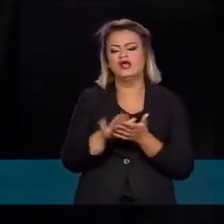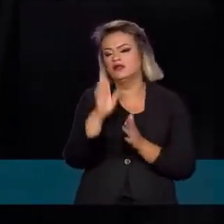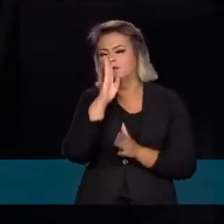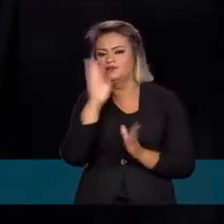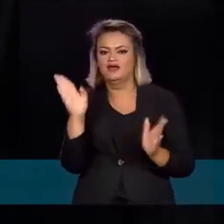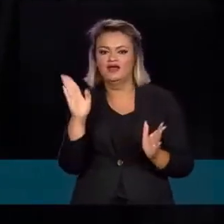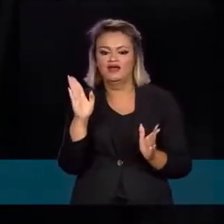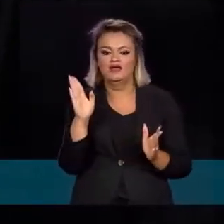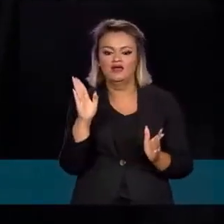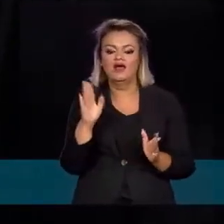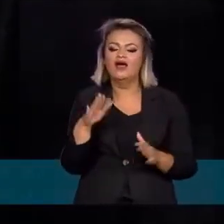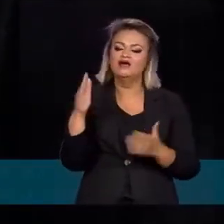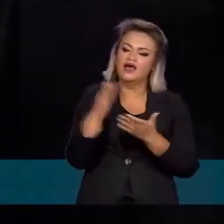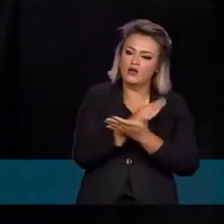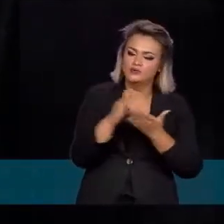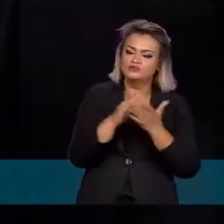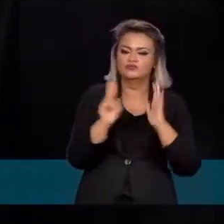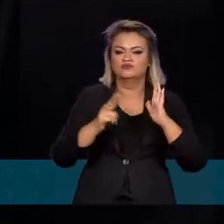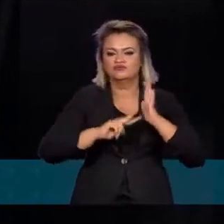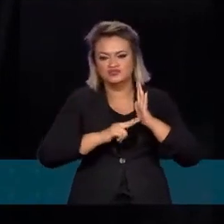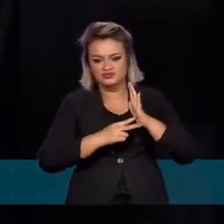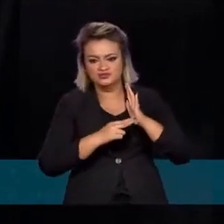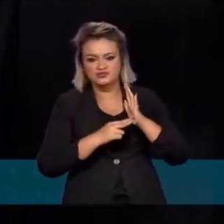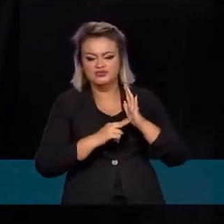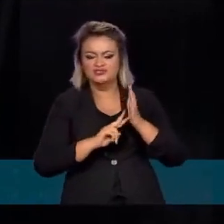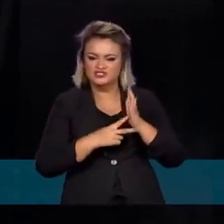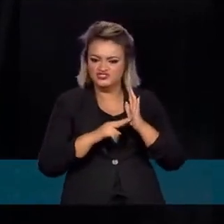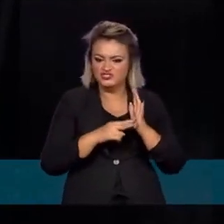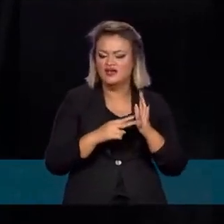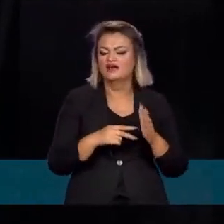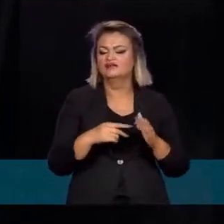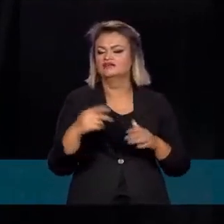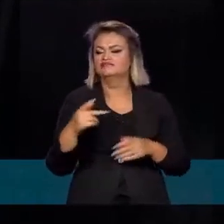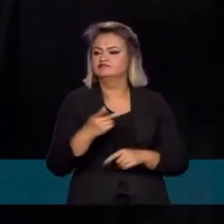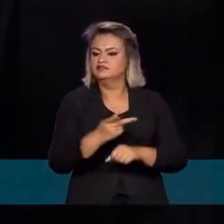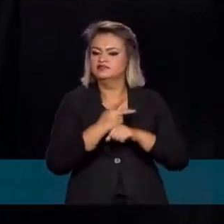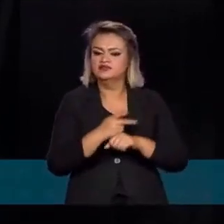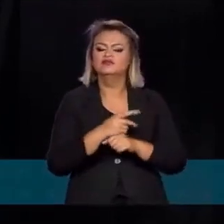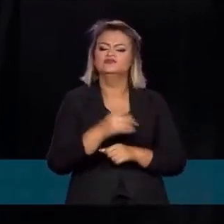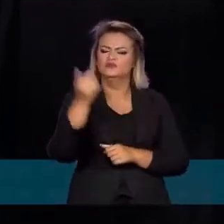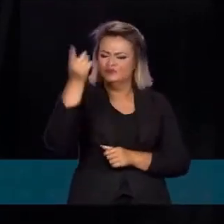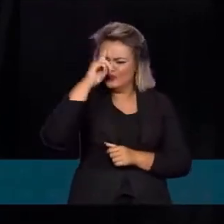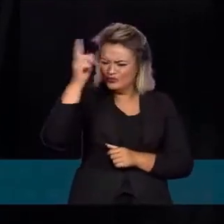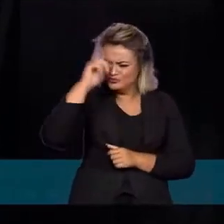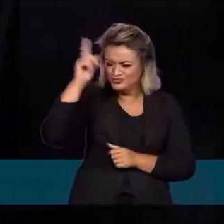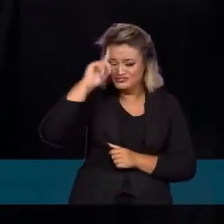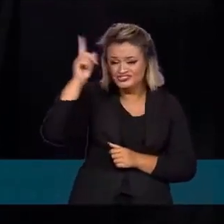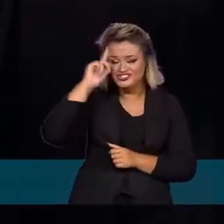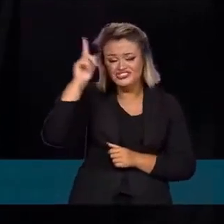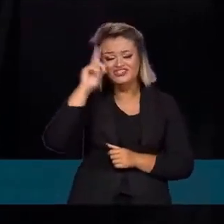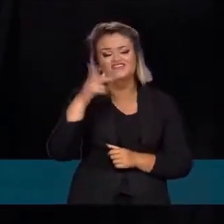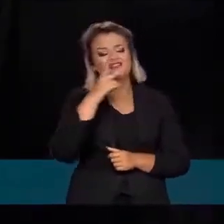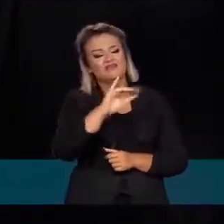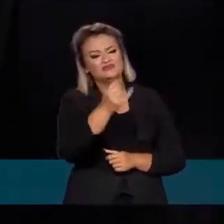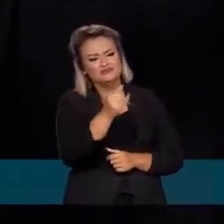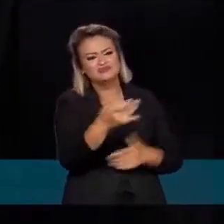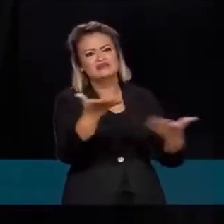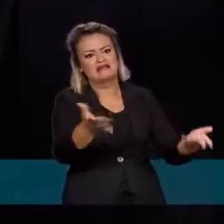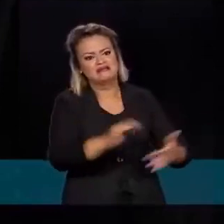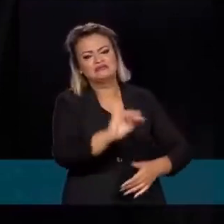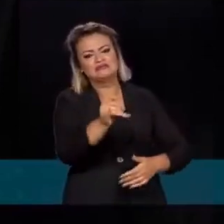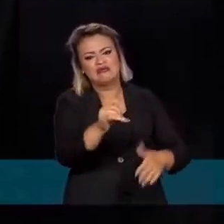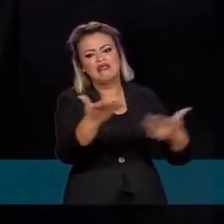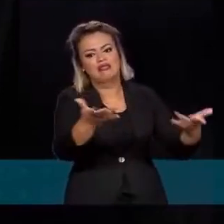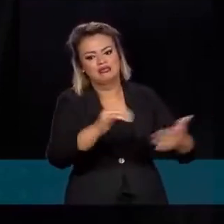era alguns dirigentes sindicatos e todo dia do cupom ele falava do juro todo dia